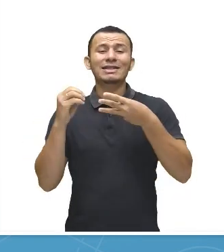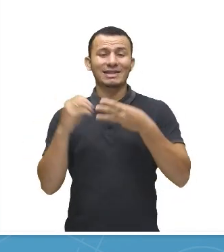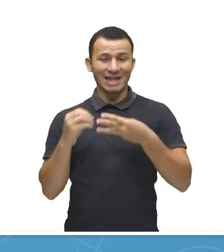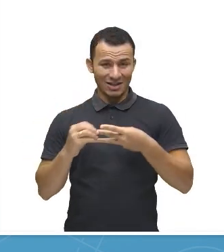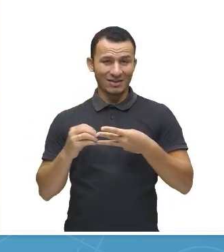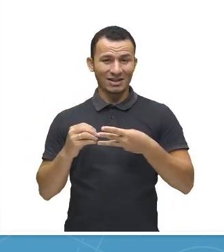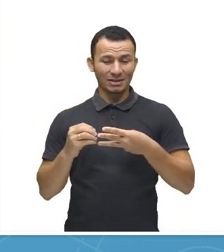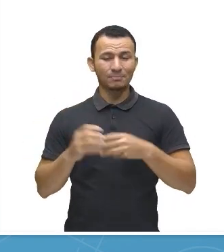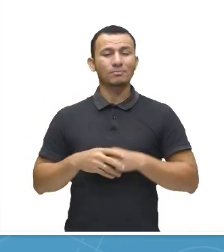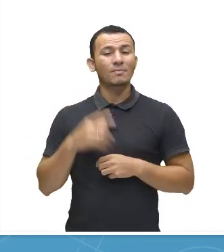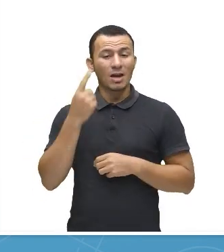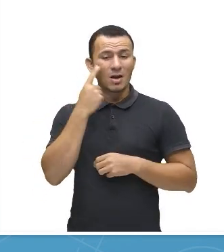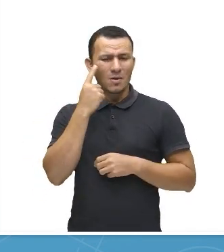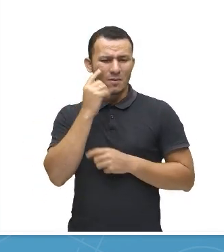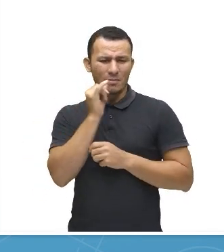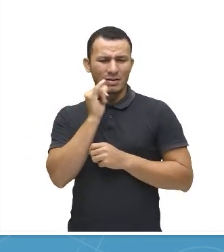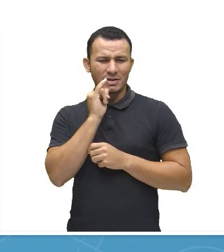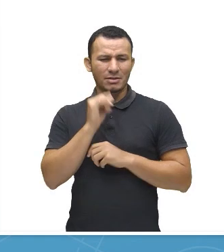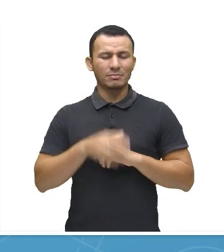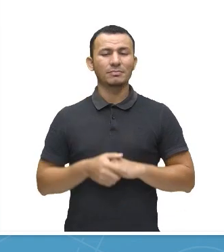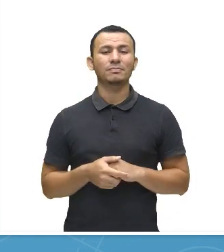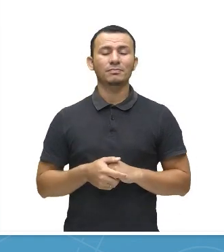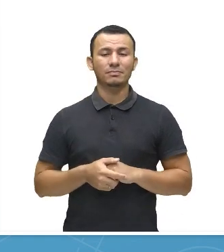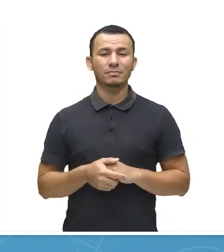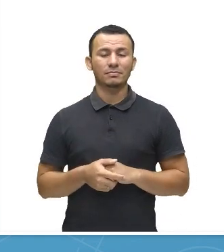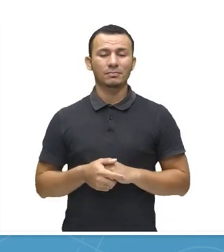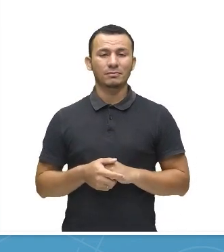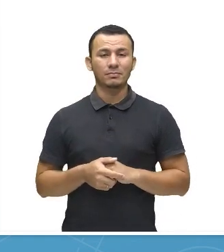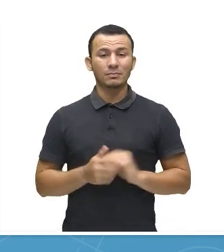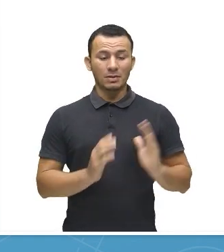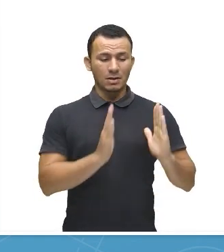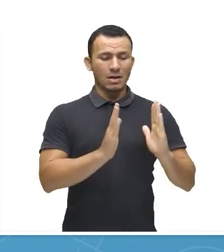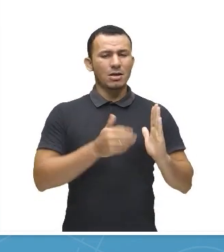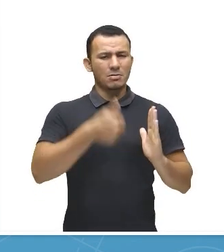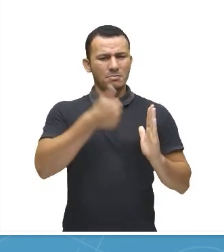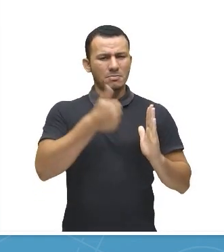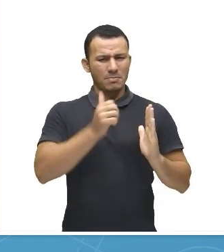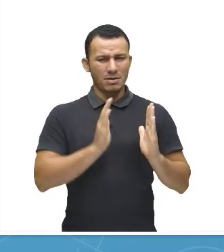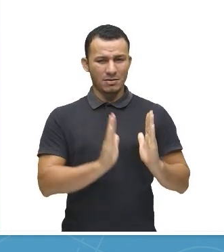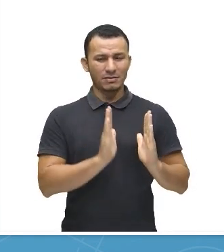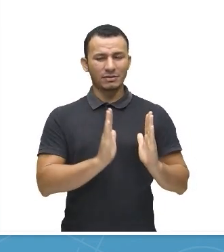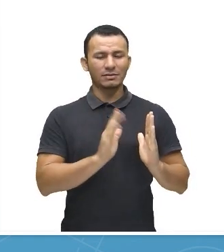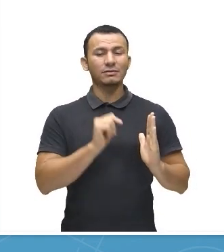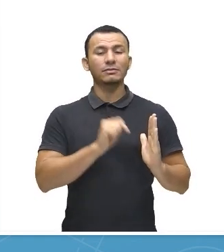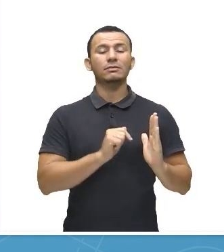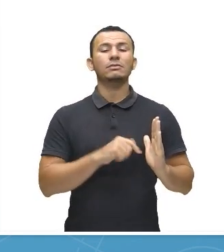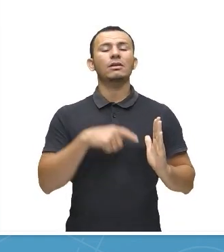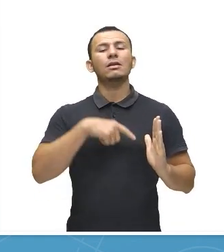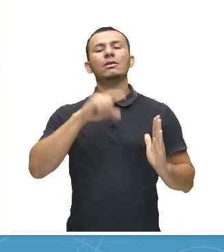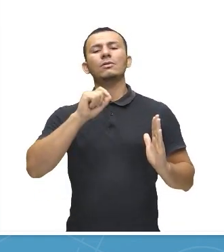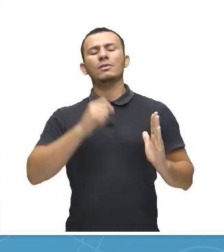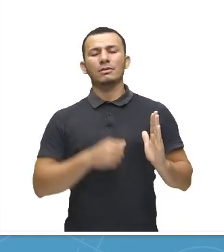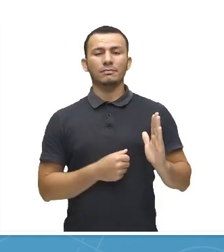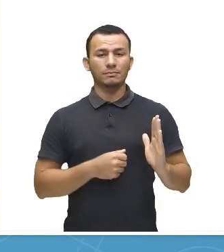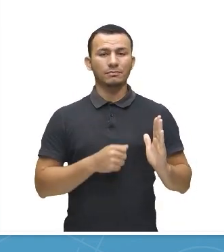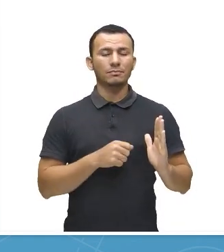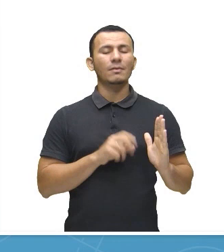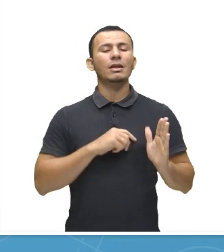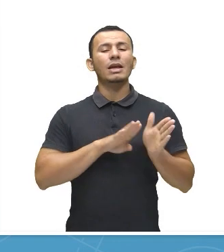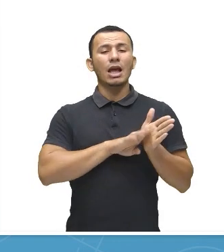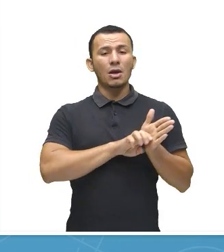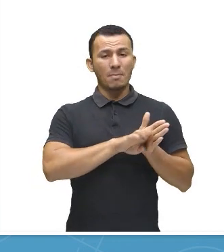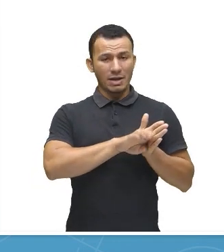para vocês aí alguns exemplos. Olha só, a gente tem aí no primeiro quadrinho, você tem aí bactérias